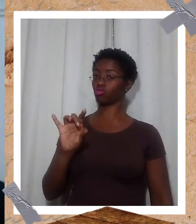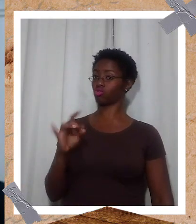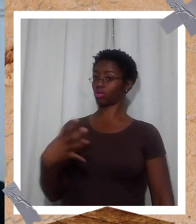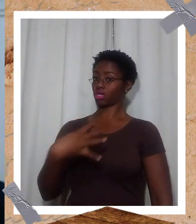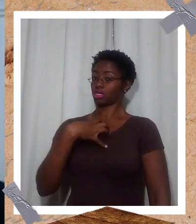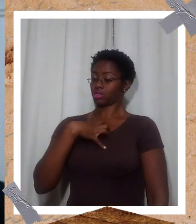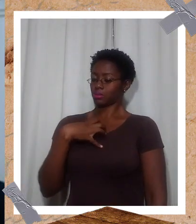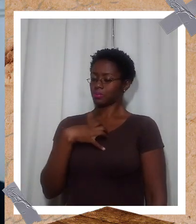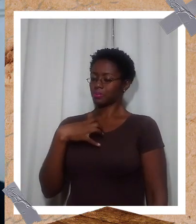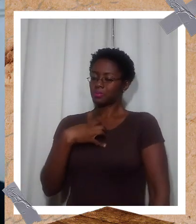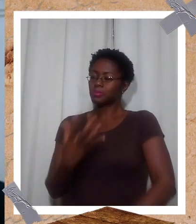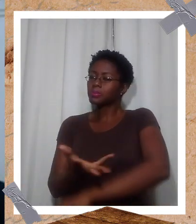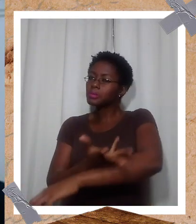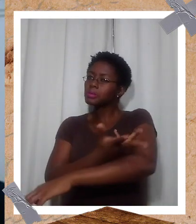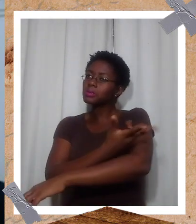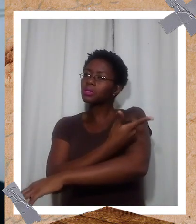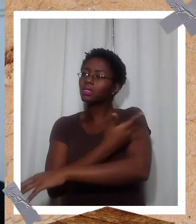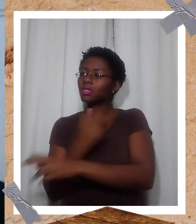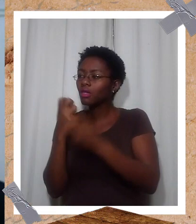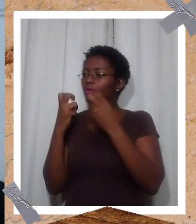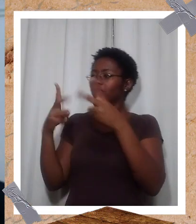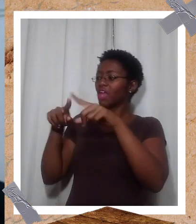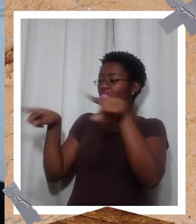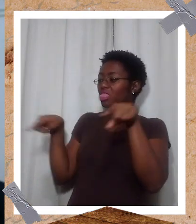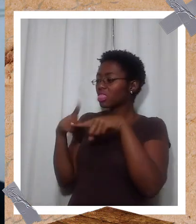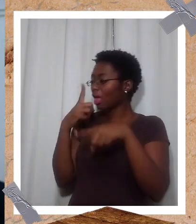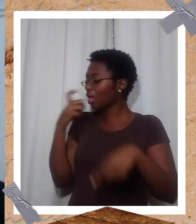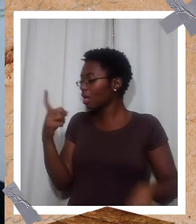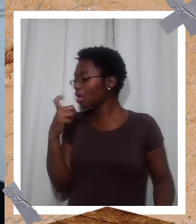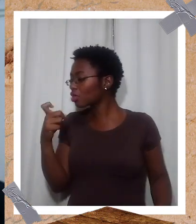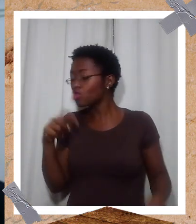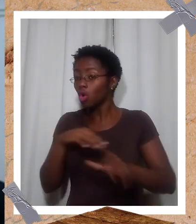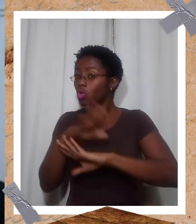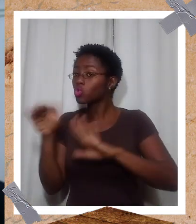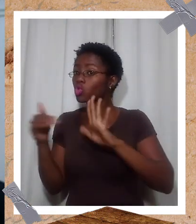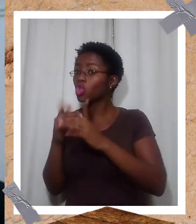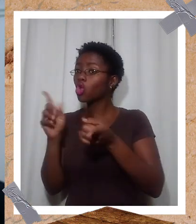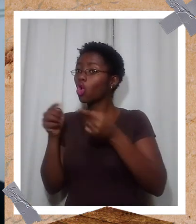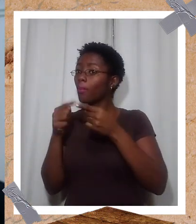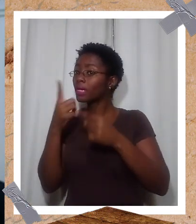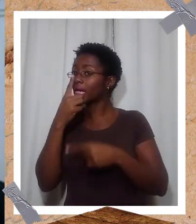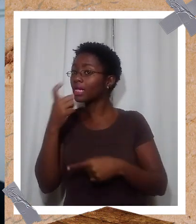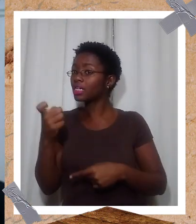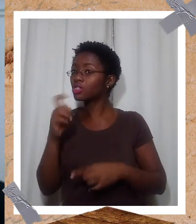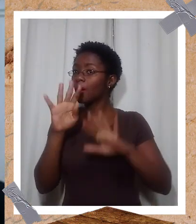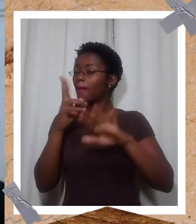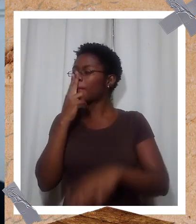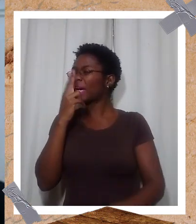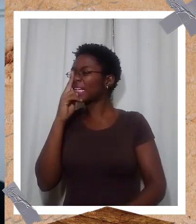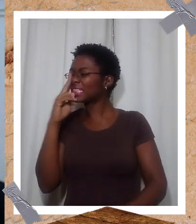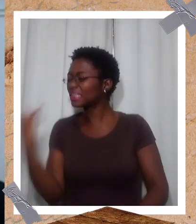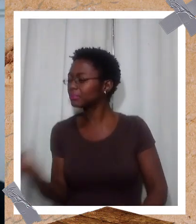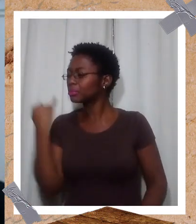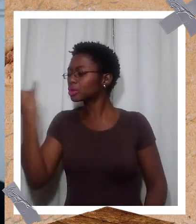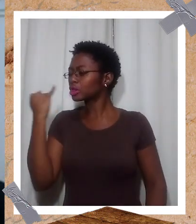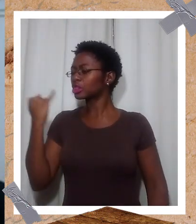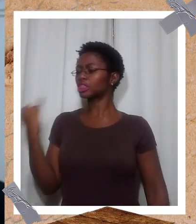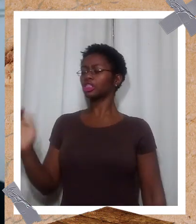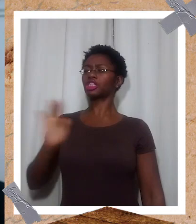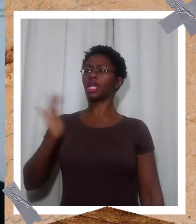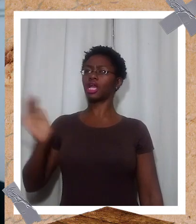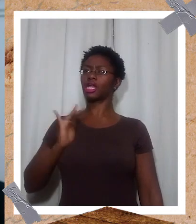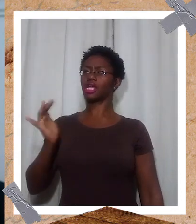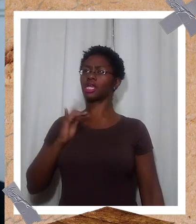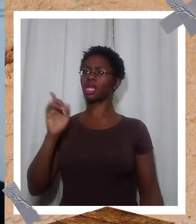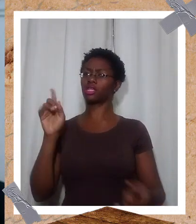nos lixões, em tudo que é associado ao lixo, a maior e mais importante riqueza do nosso